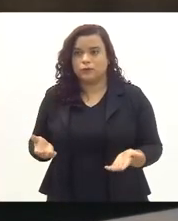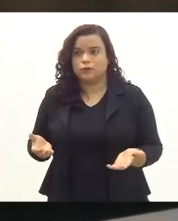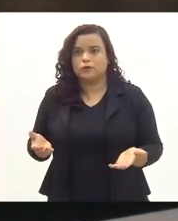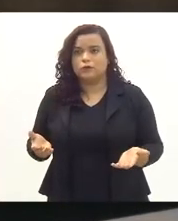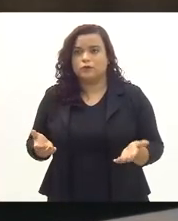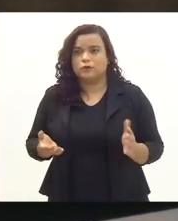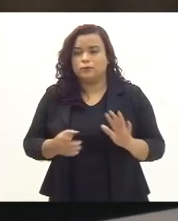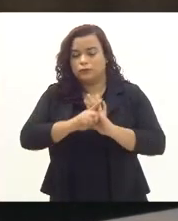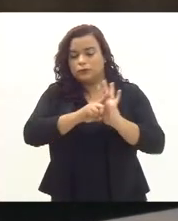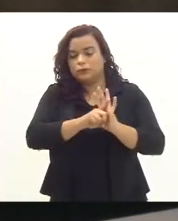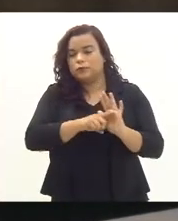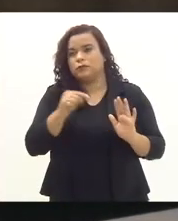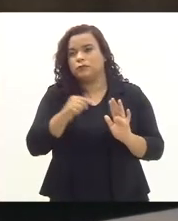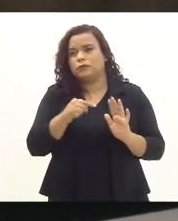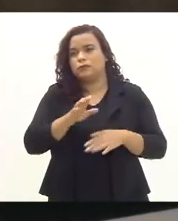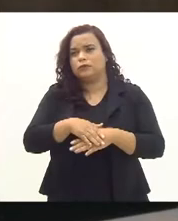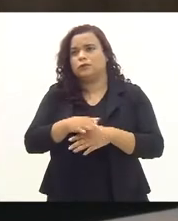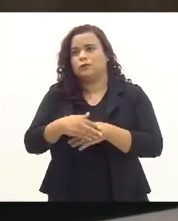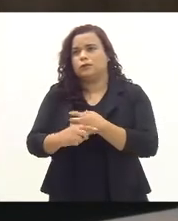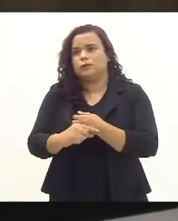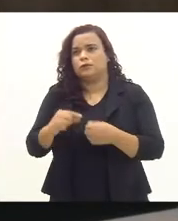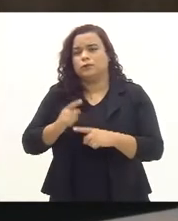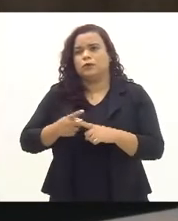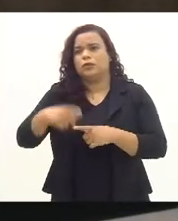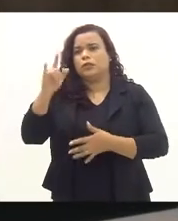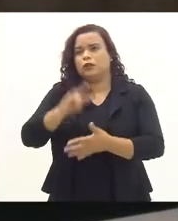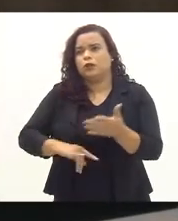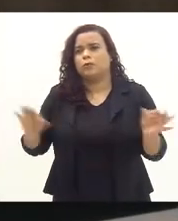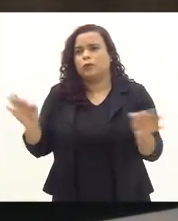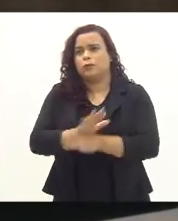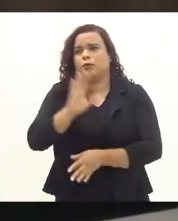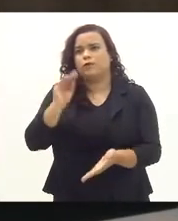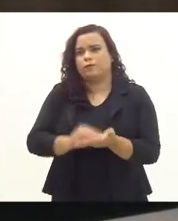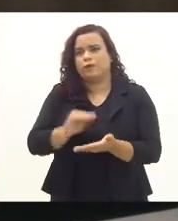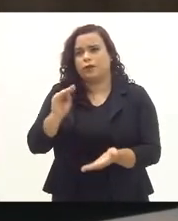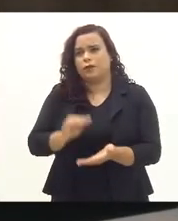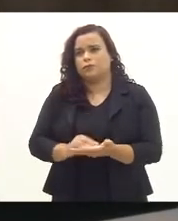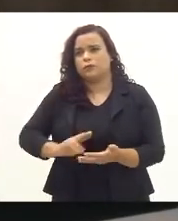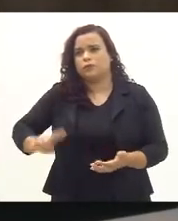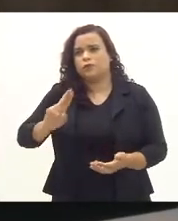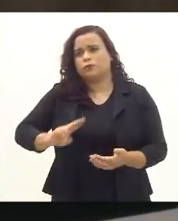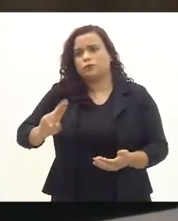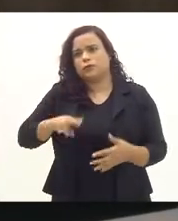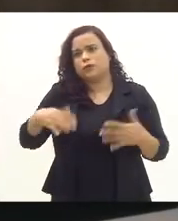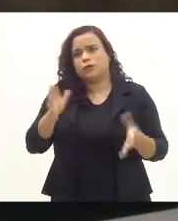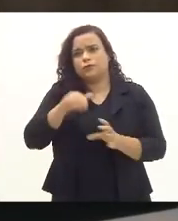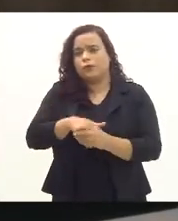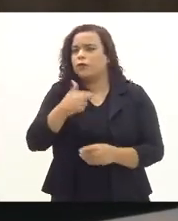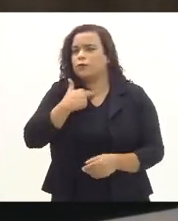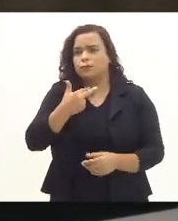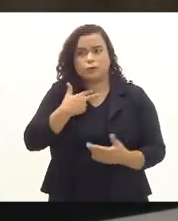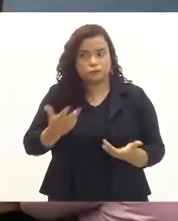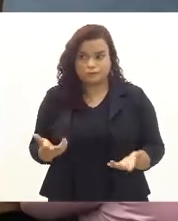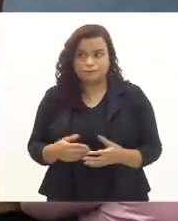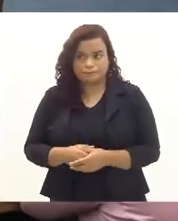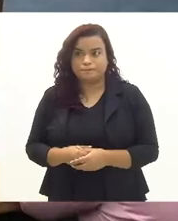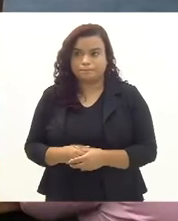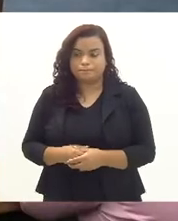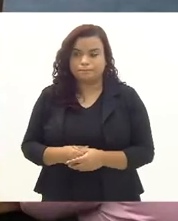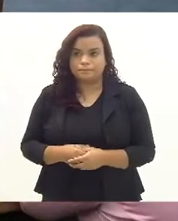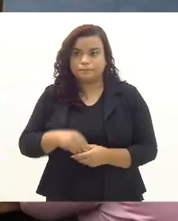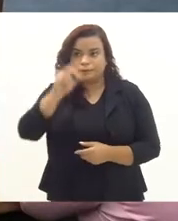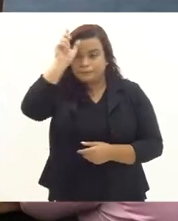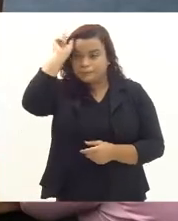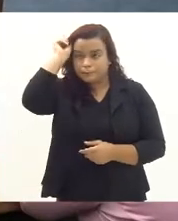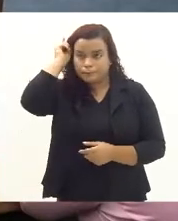e diligência autor porque não tando com os documentos completos de utilidade a gente não pode votar eu podia